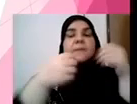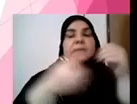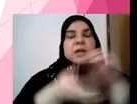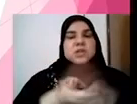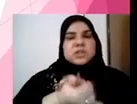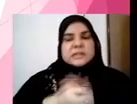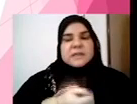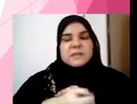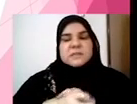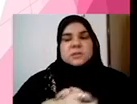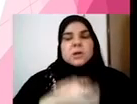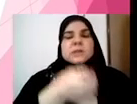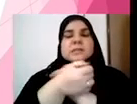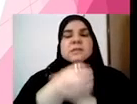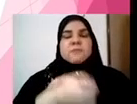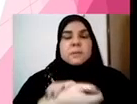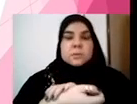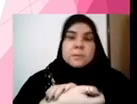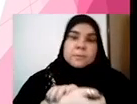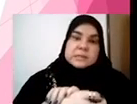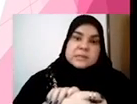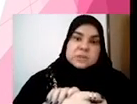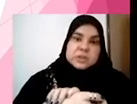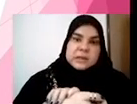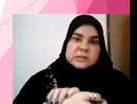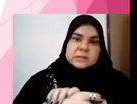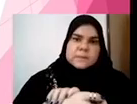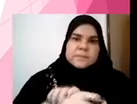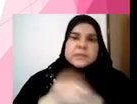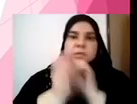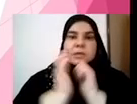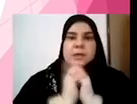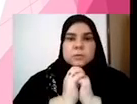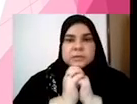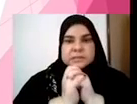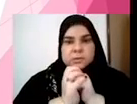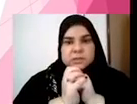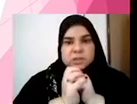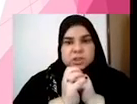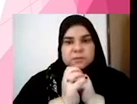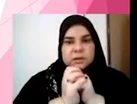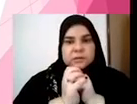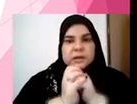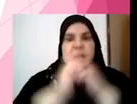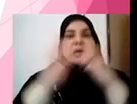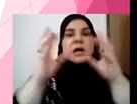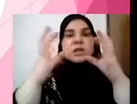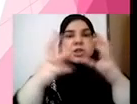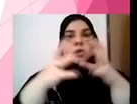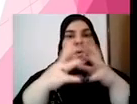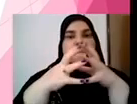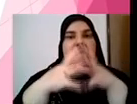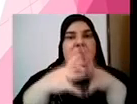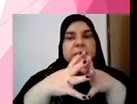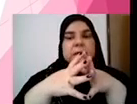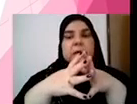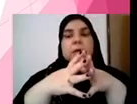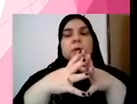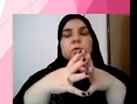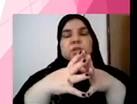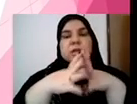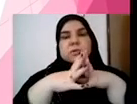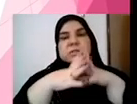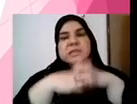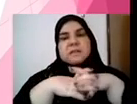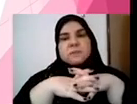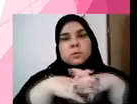deles, a gente escreve essas ordens na forma de uma potência de 10. Isso que é a notação científica, tá? A gente compacta